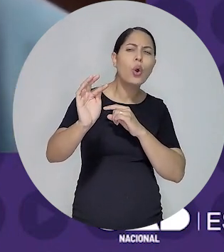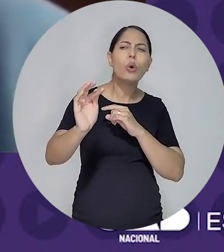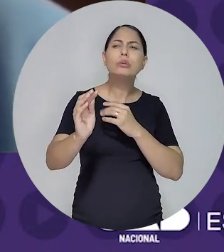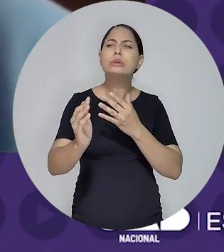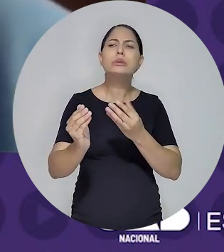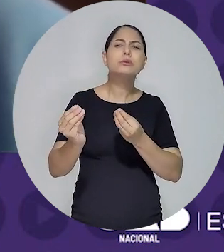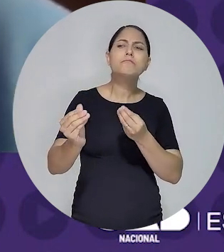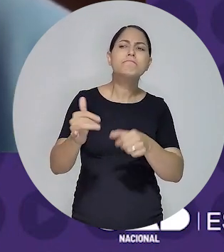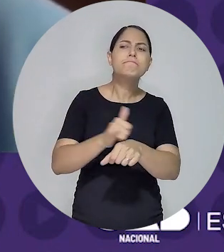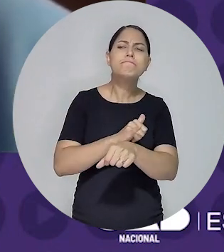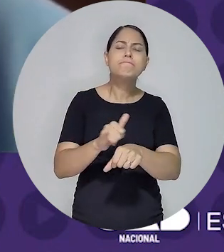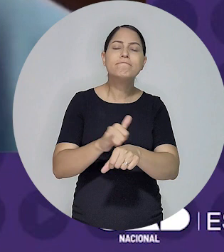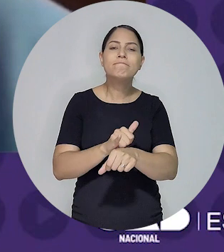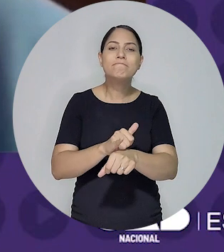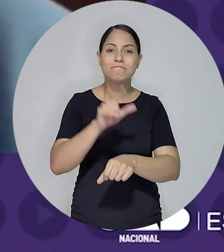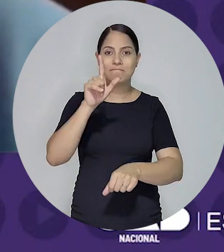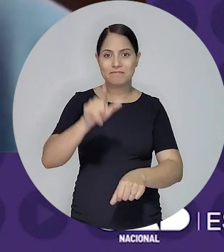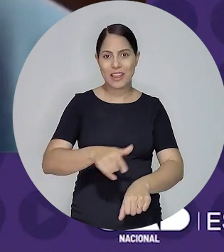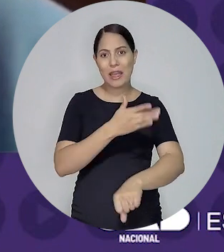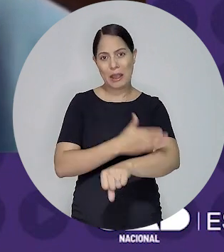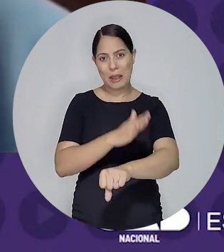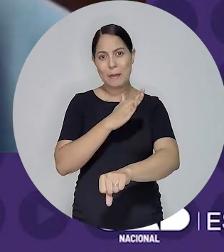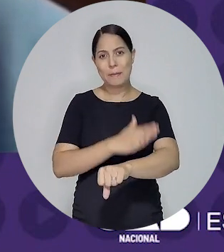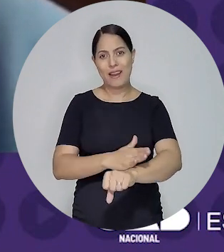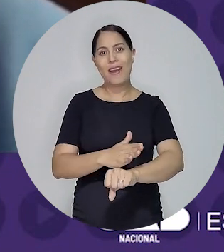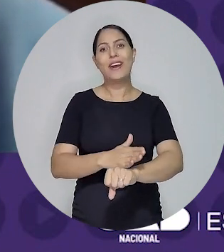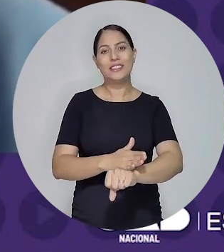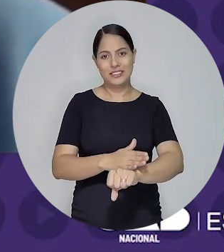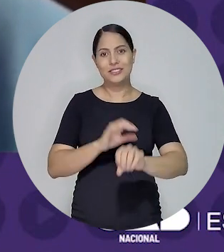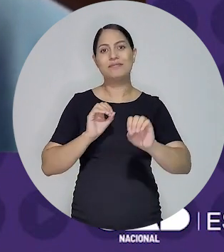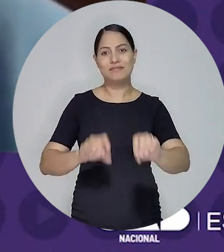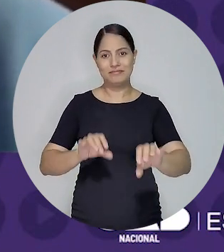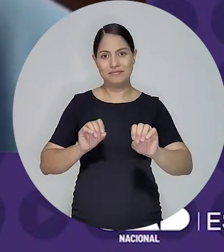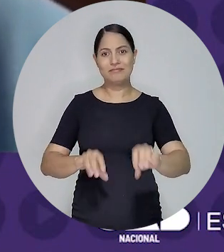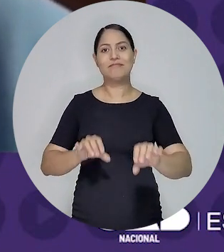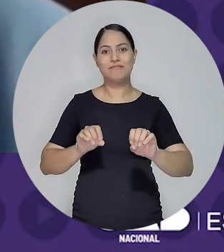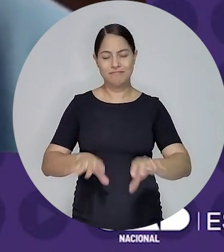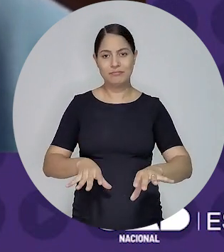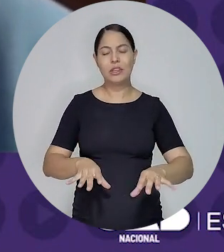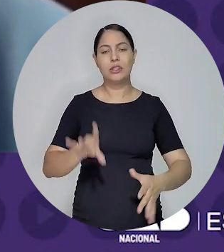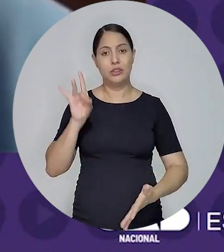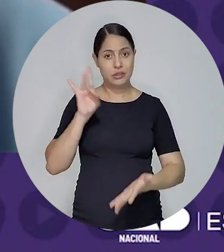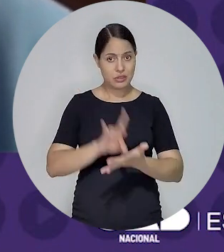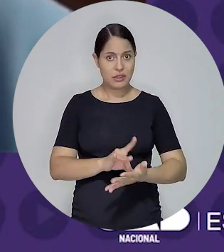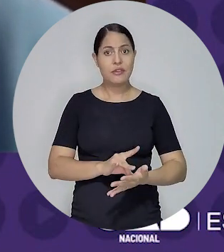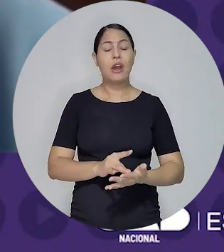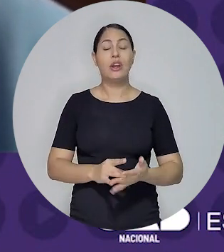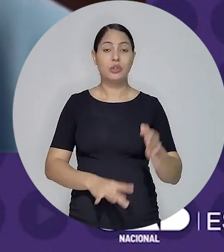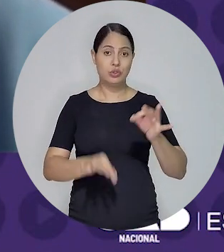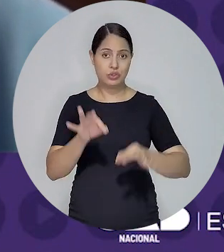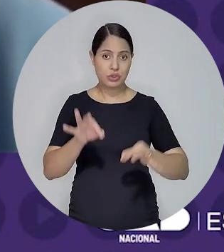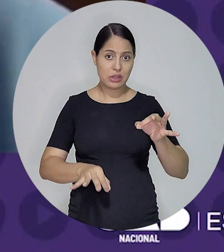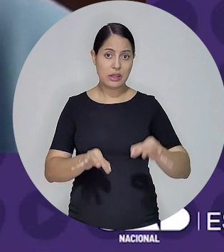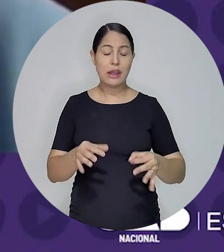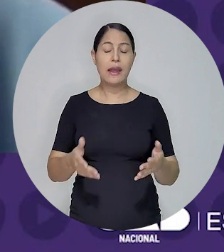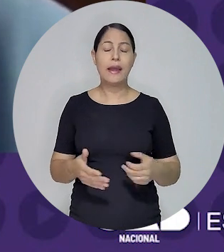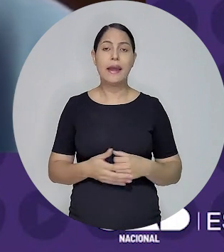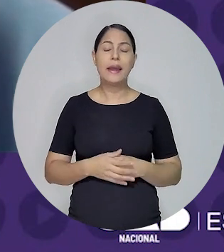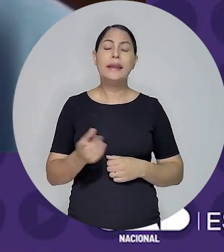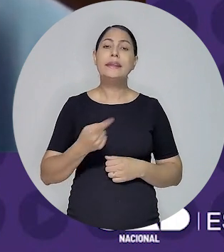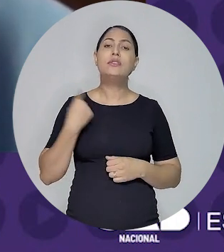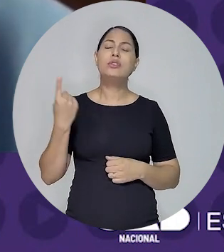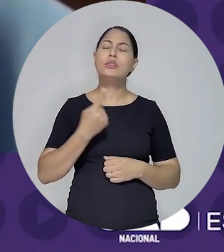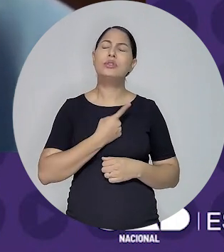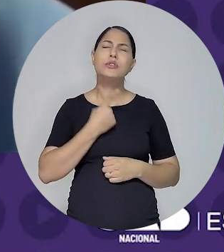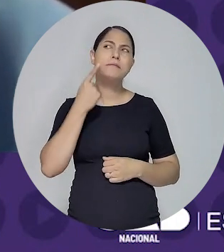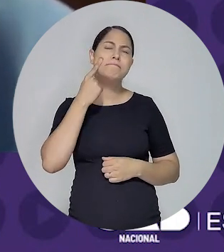túnel que é a prática forense, daquilo que nós podemos